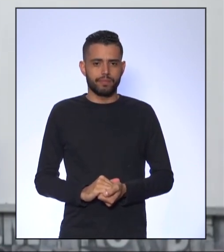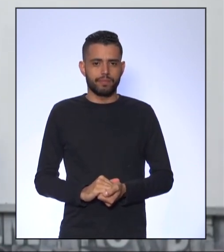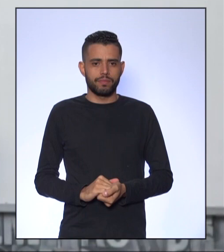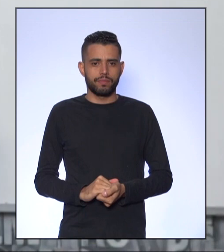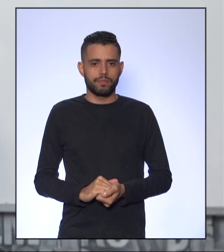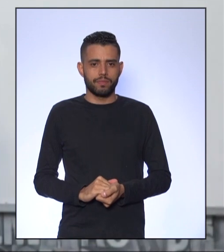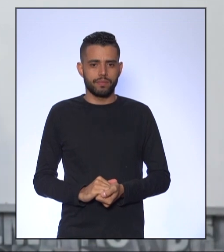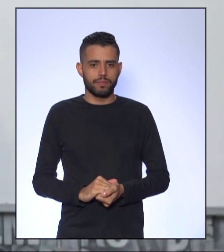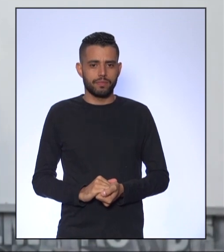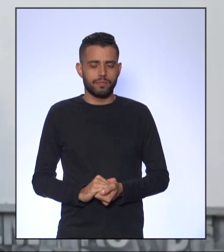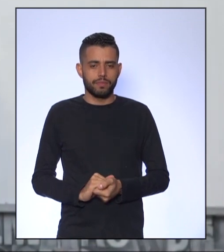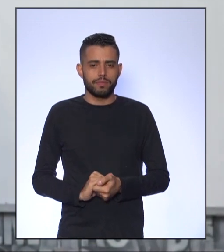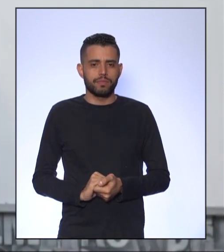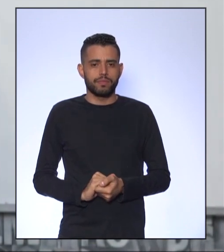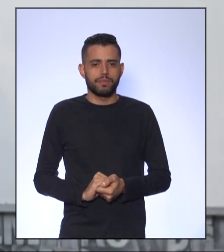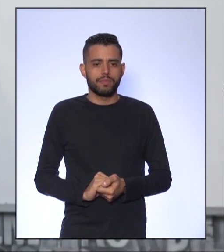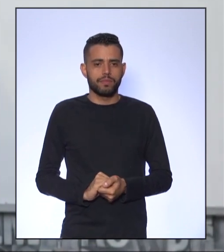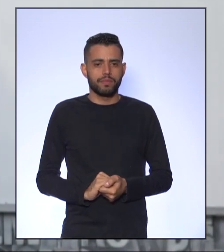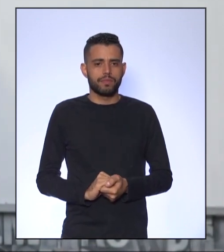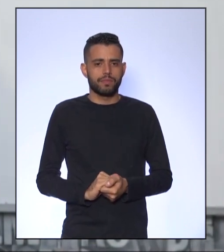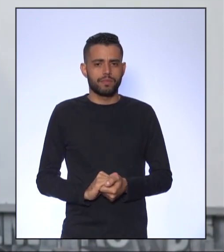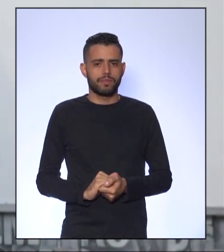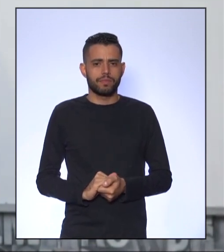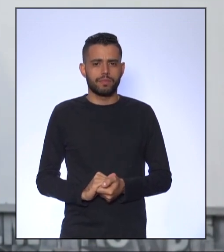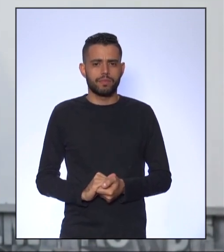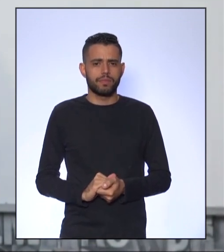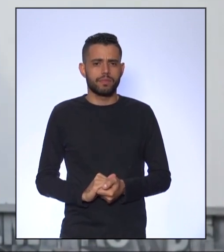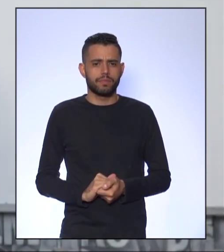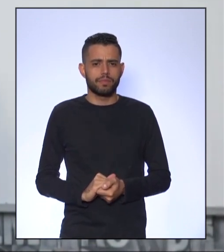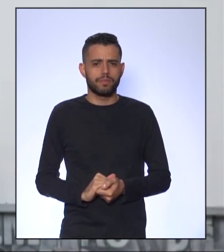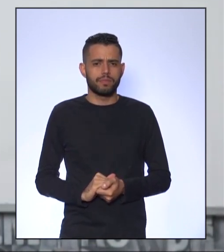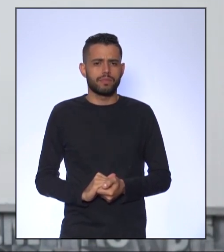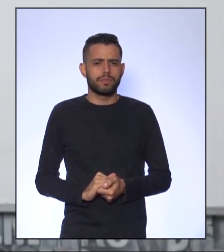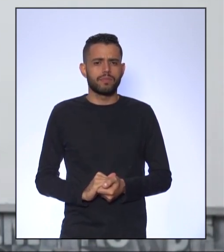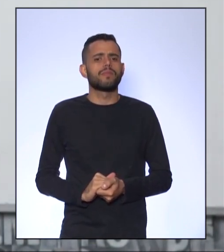de fortalecimento